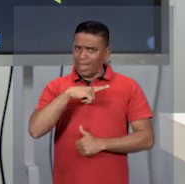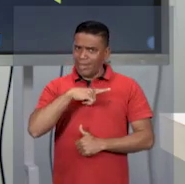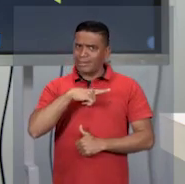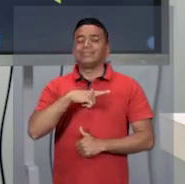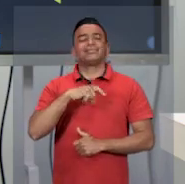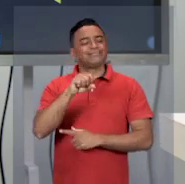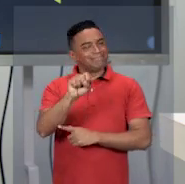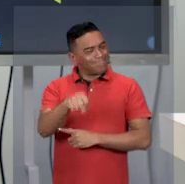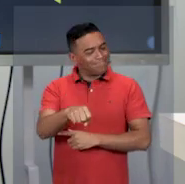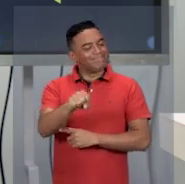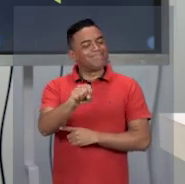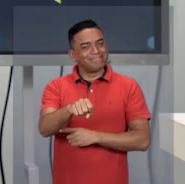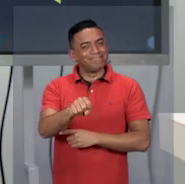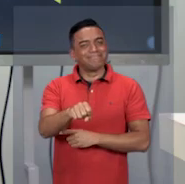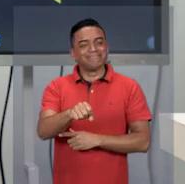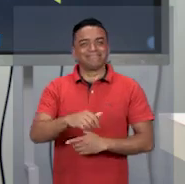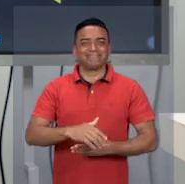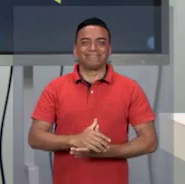Provavelmente sim, né?